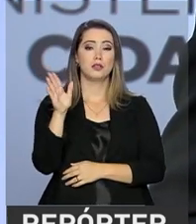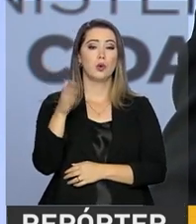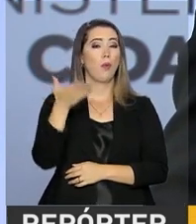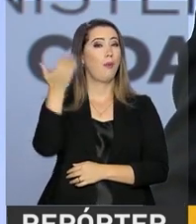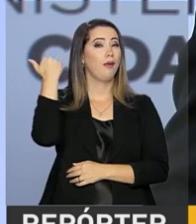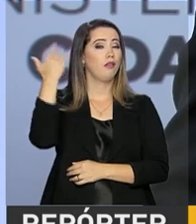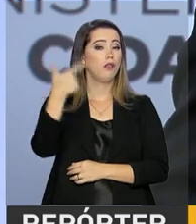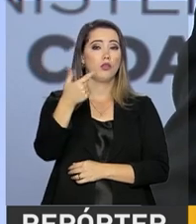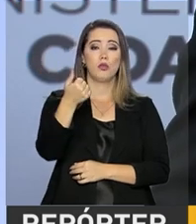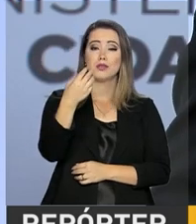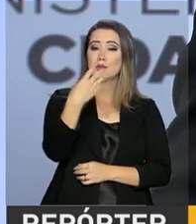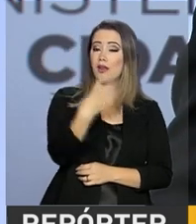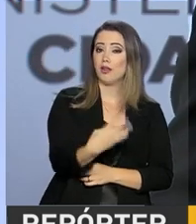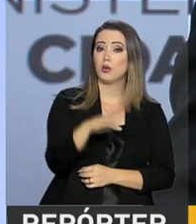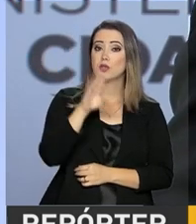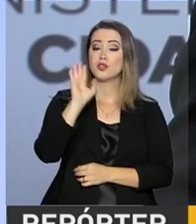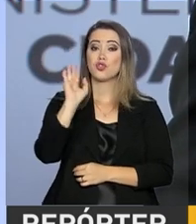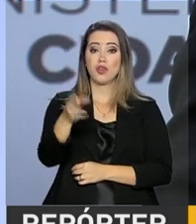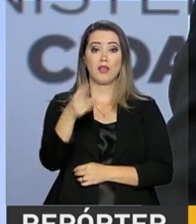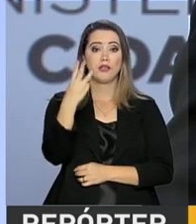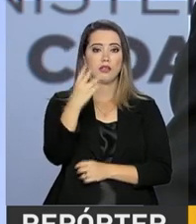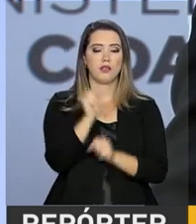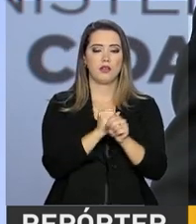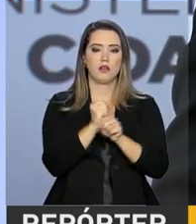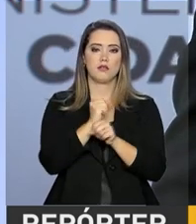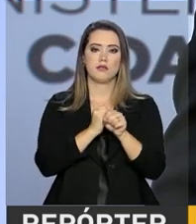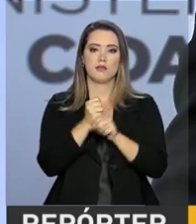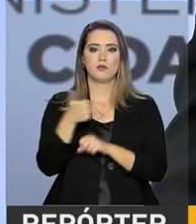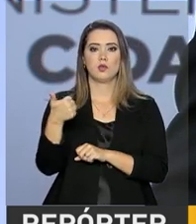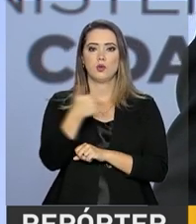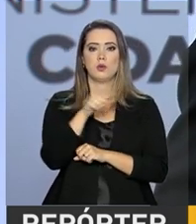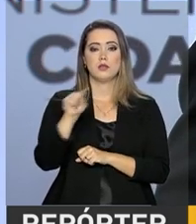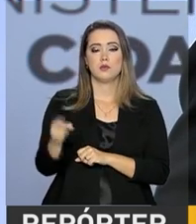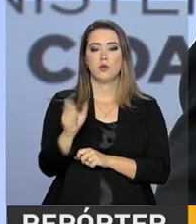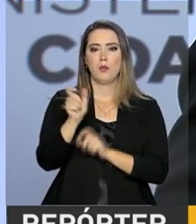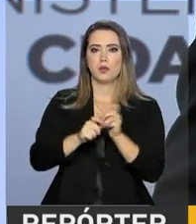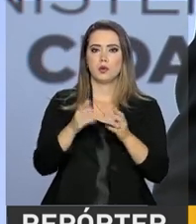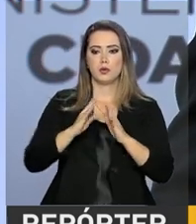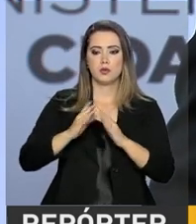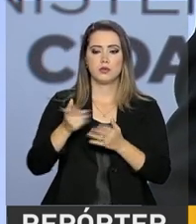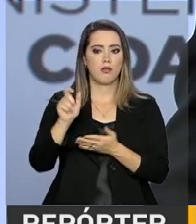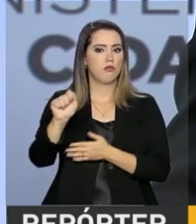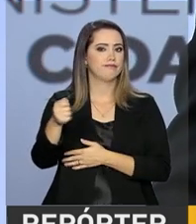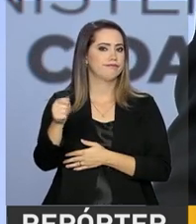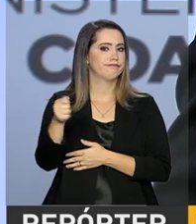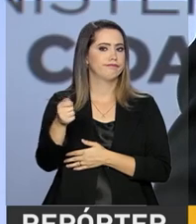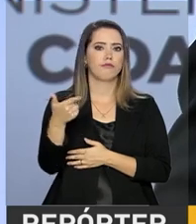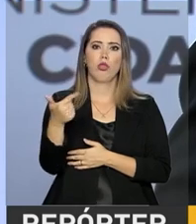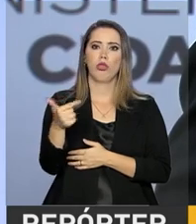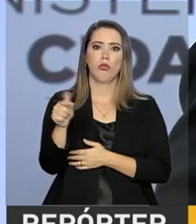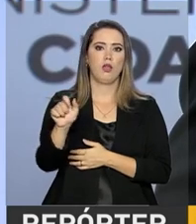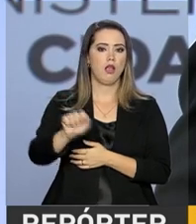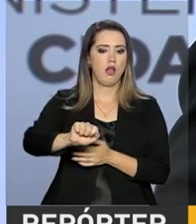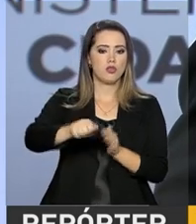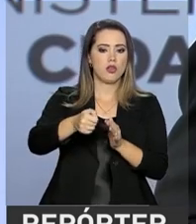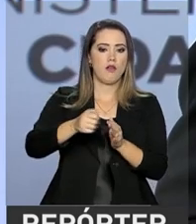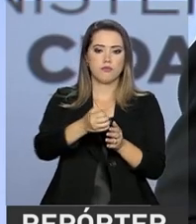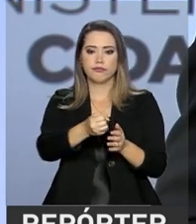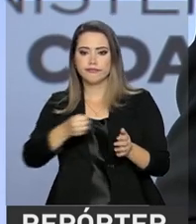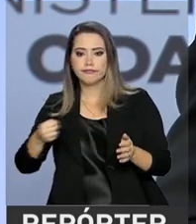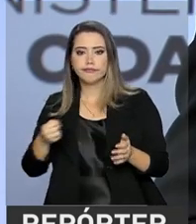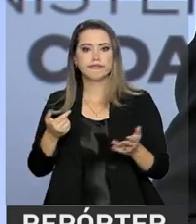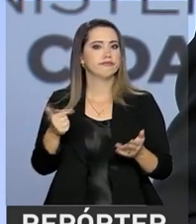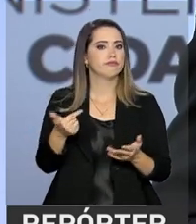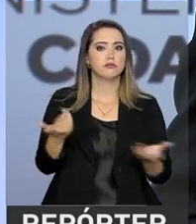mais de três anos e até agora as quase 12 mil pessoas que seriam beneficiadas ainda não receberam as chaves dos